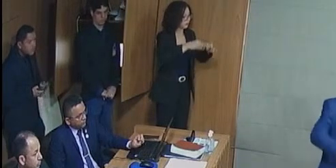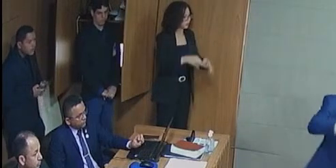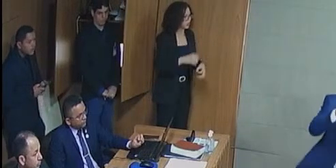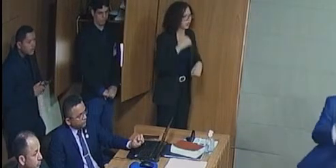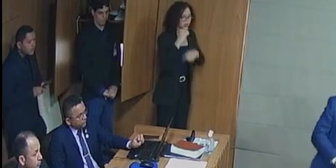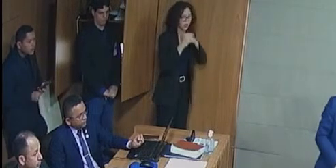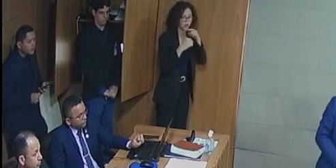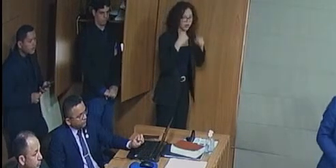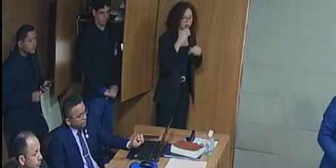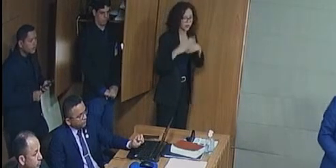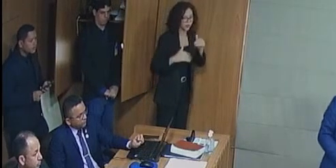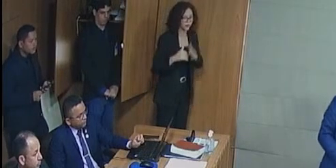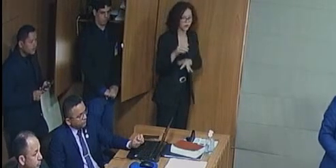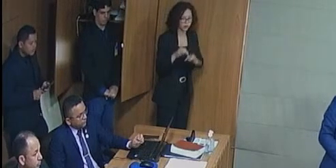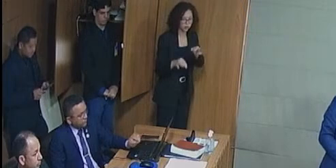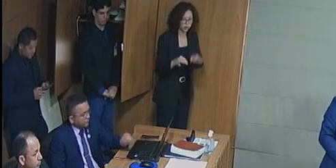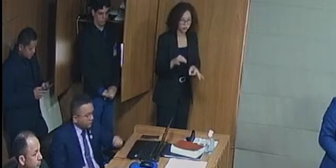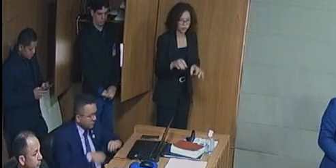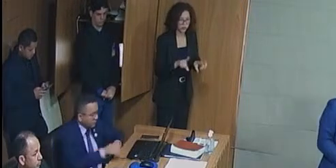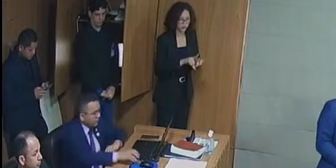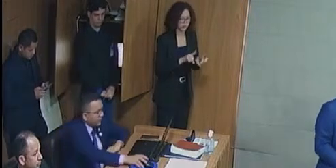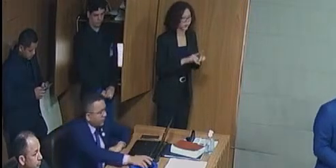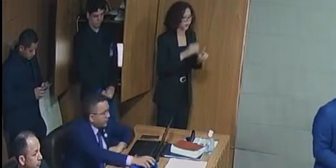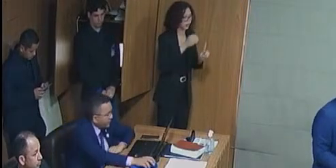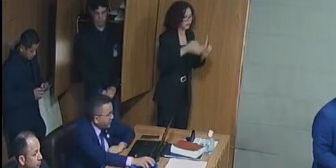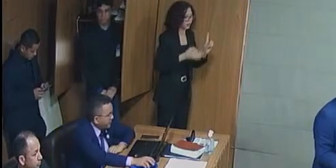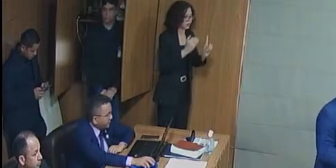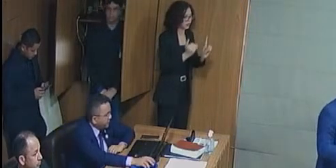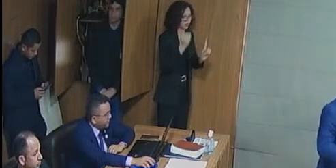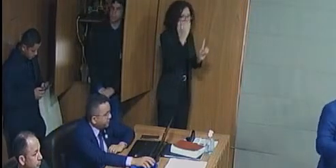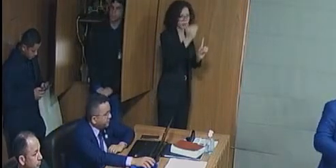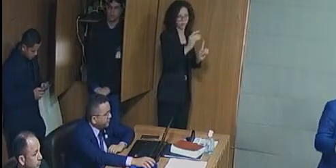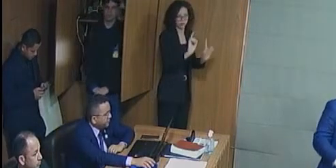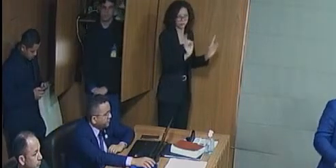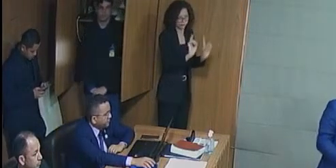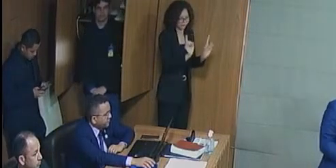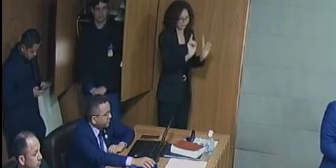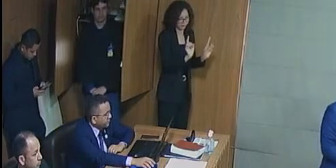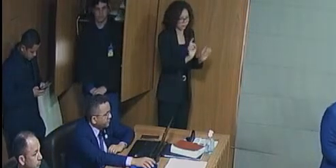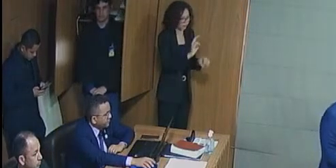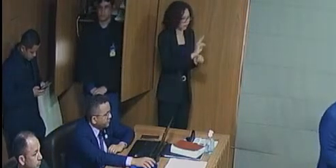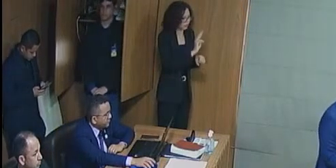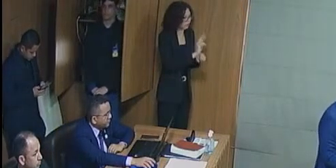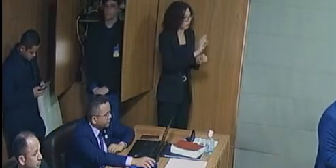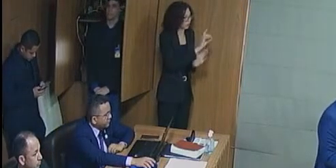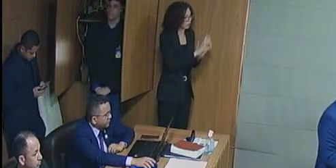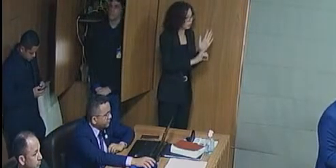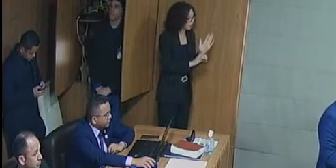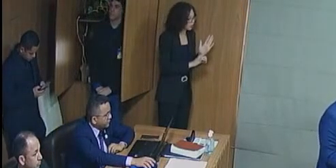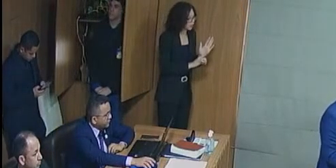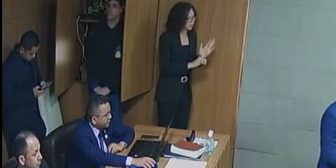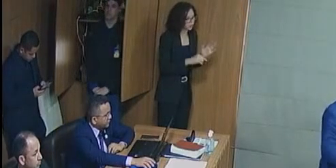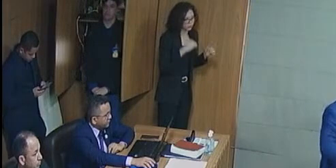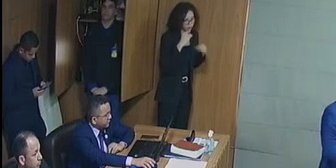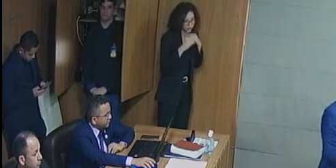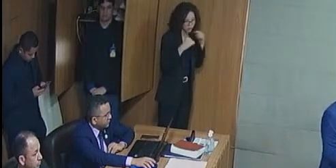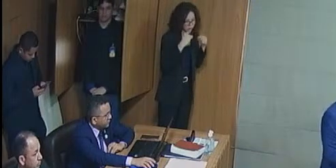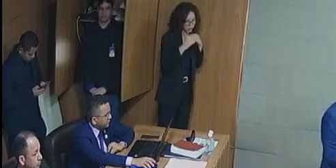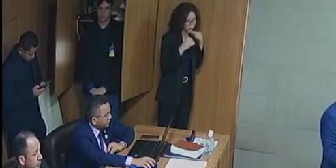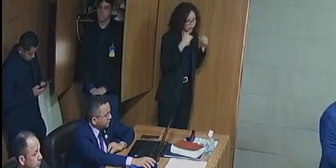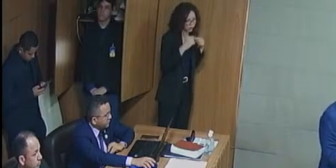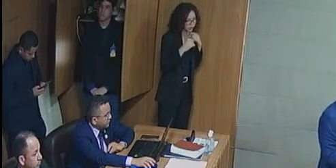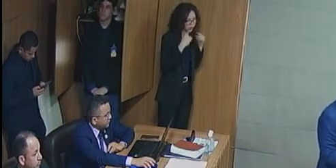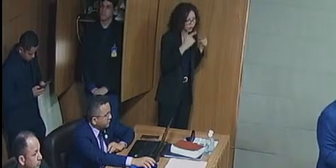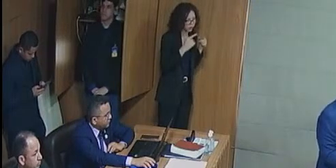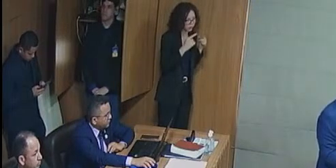nemum Desembargador nemum guardião do direito senhores e senhoras deixará impune a